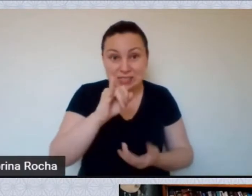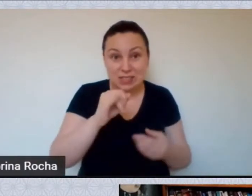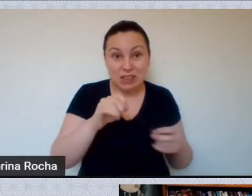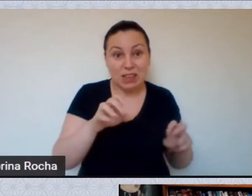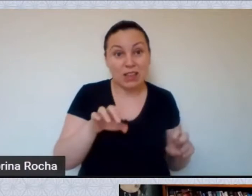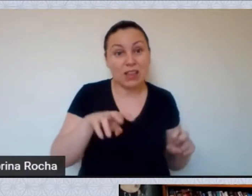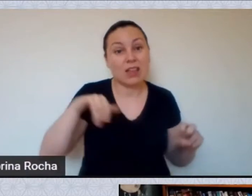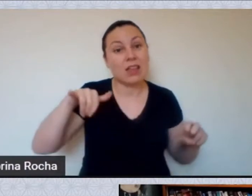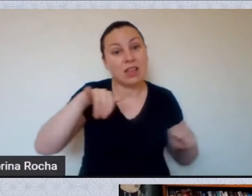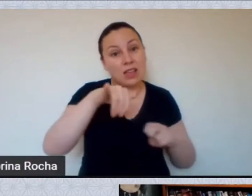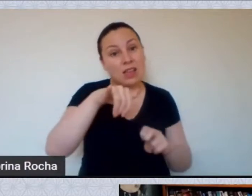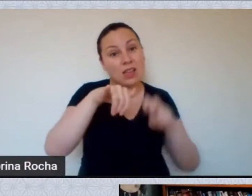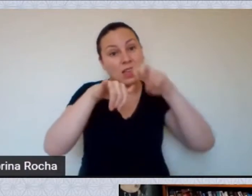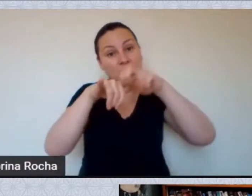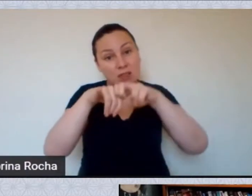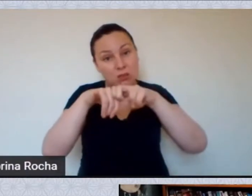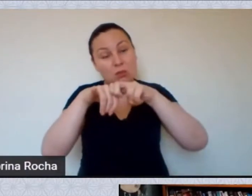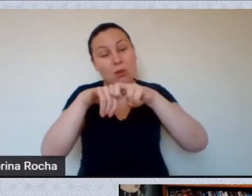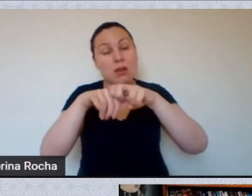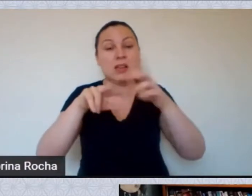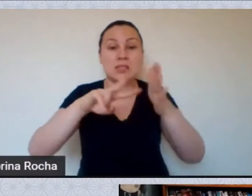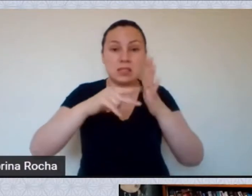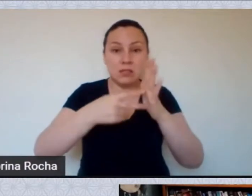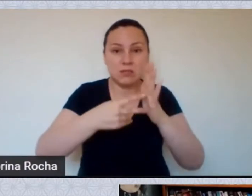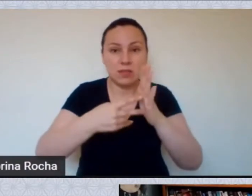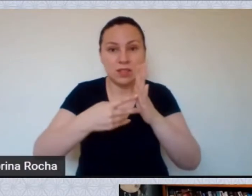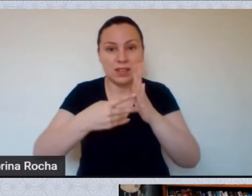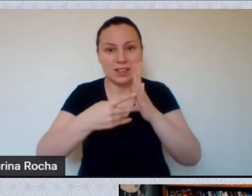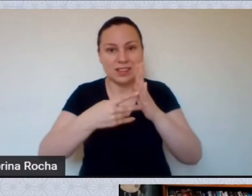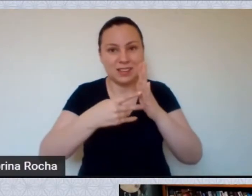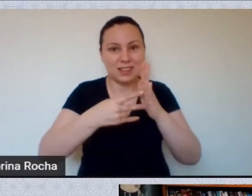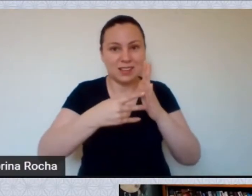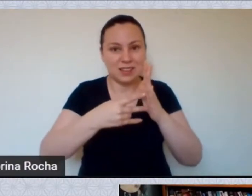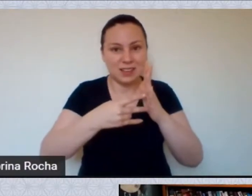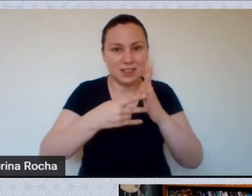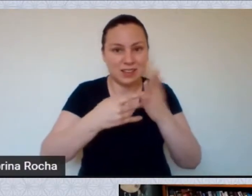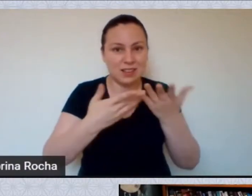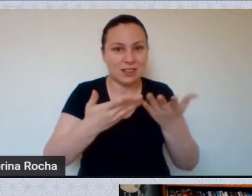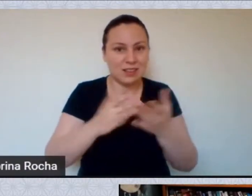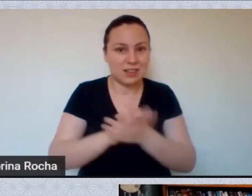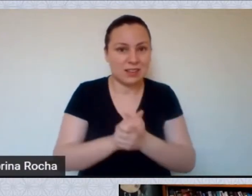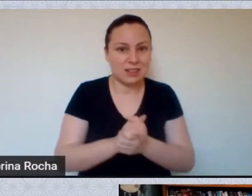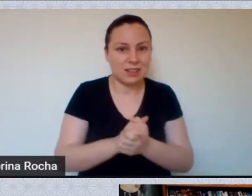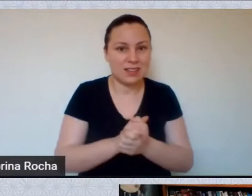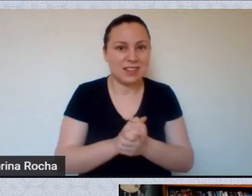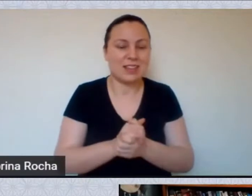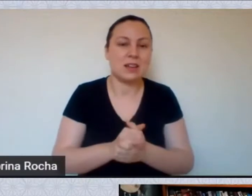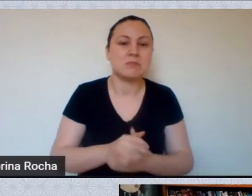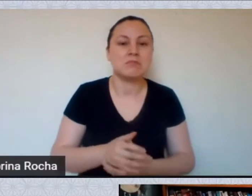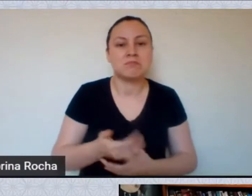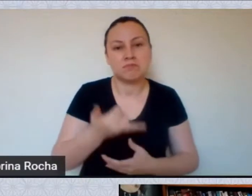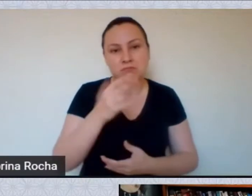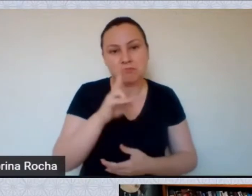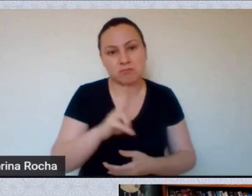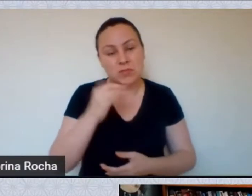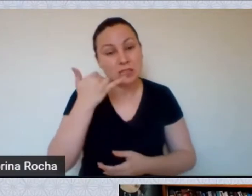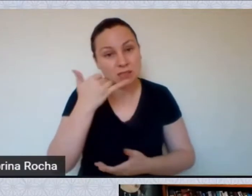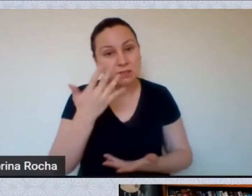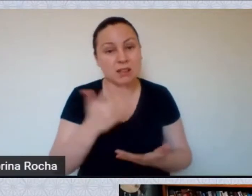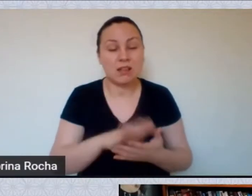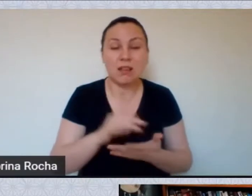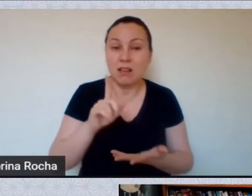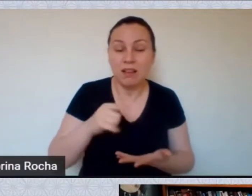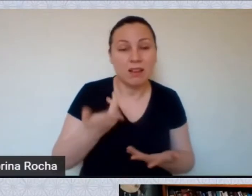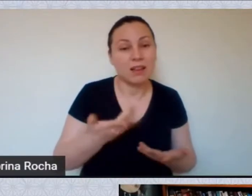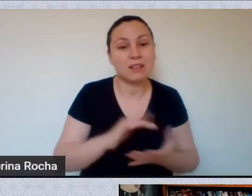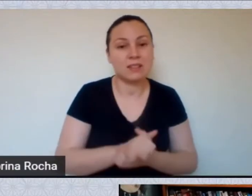os terraplanistas deixaram de andar de avião. Ou de usar celular. Ou de usar celular, que para mim é uma grande hipocrisia, né?